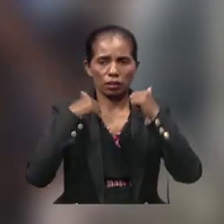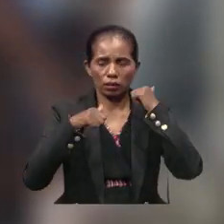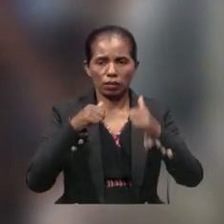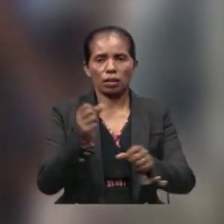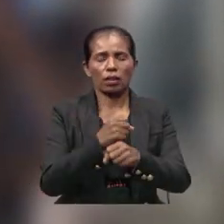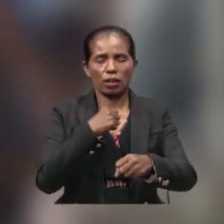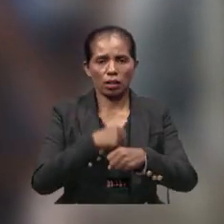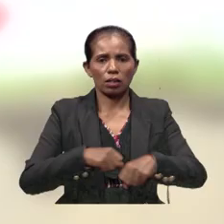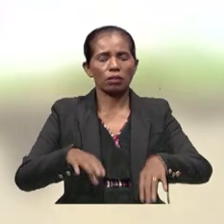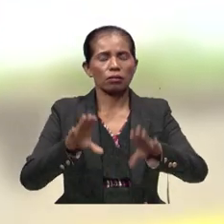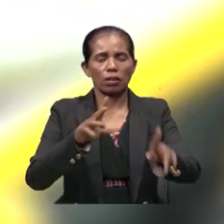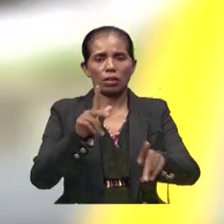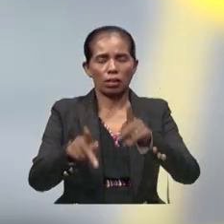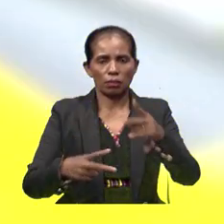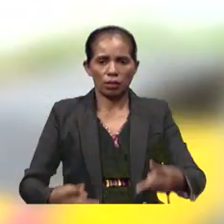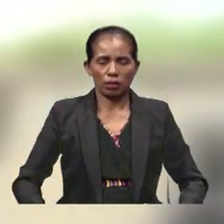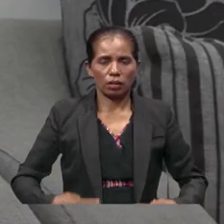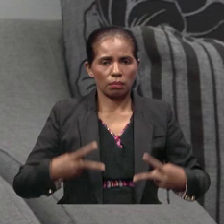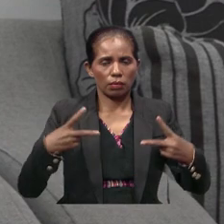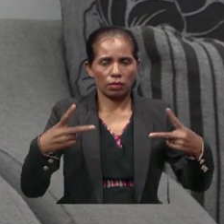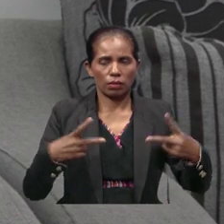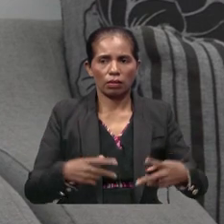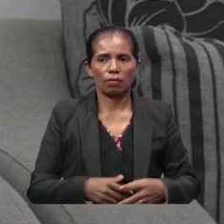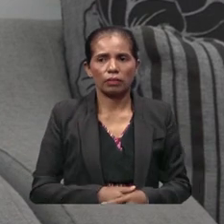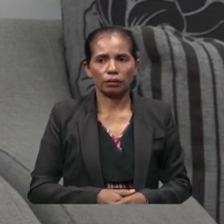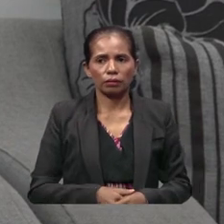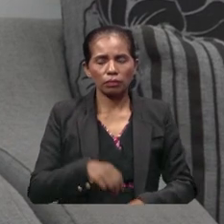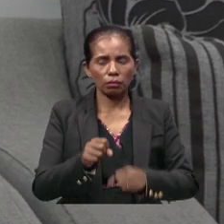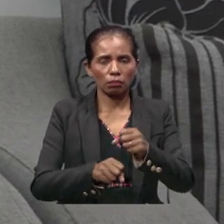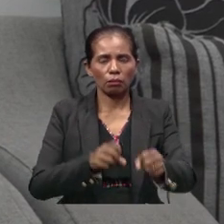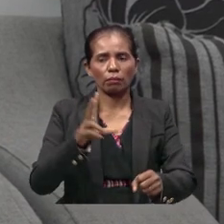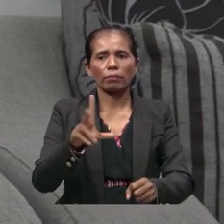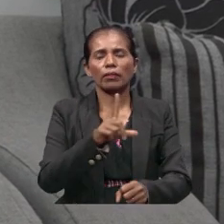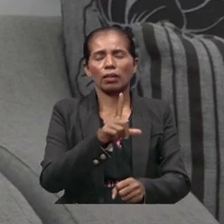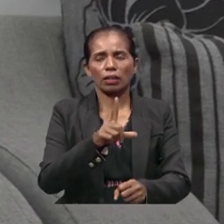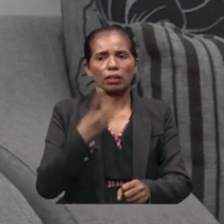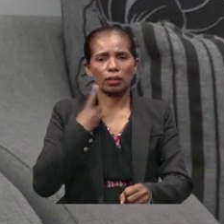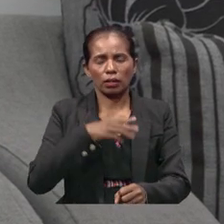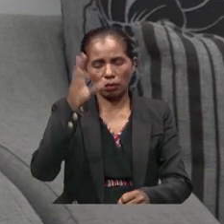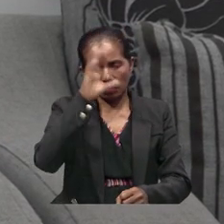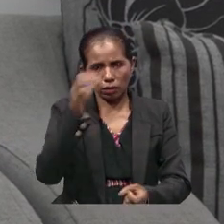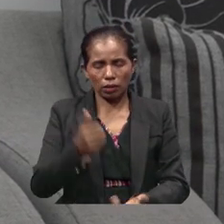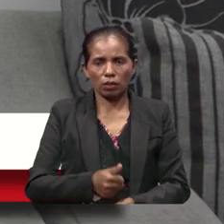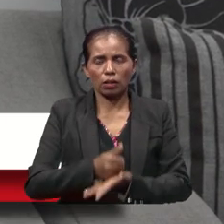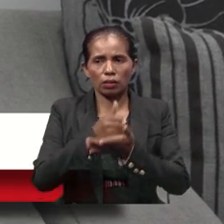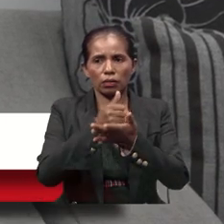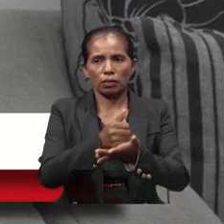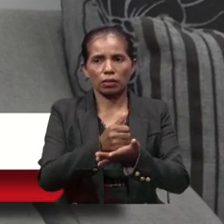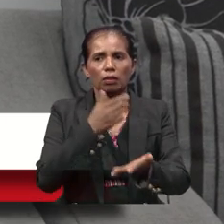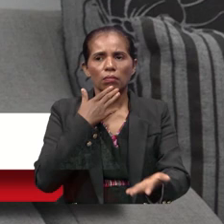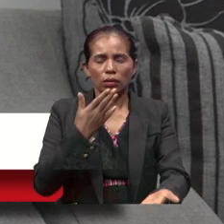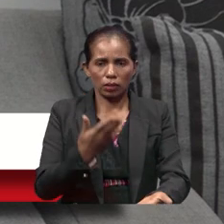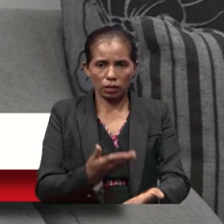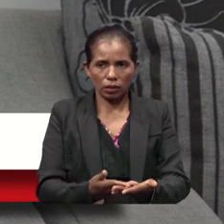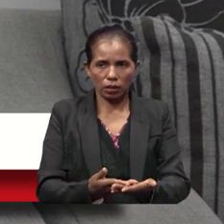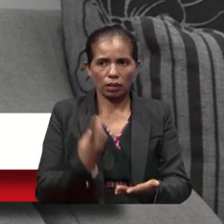halo exploração ba ema nio vida. A sociedade ne lara ne te tem que buca para tu bele ajuda malo ba boat neve dia